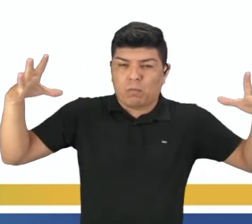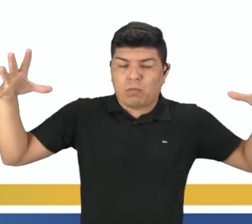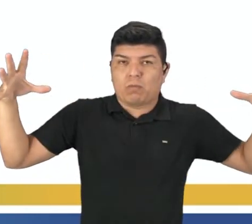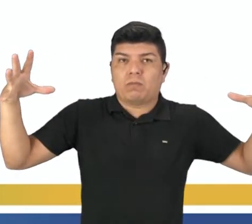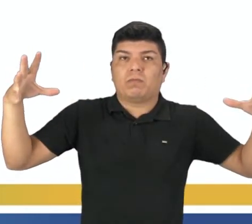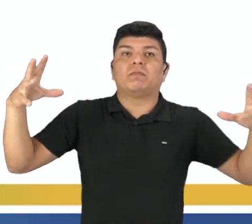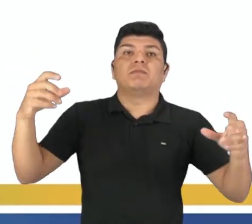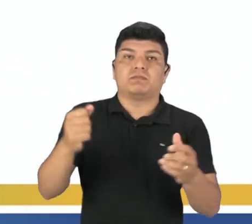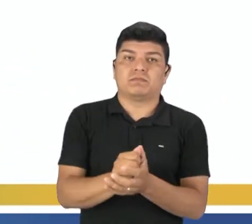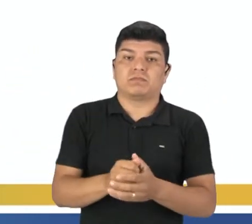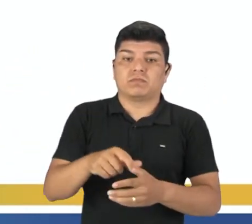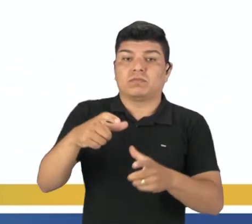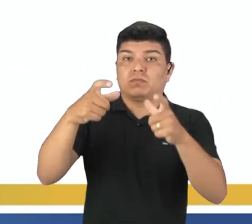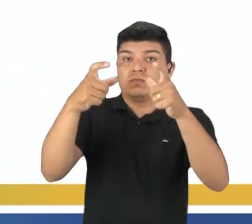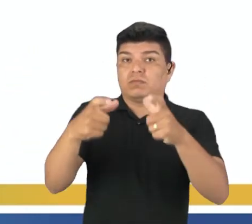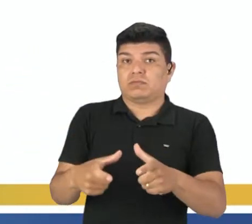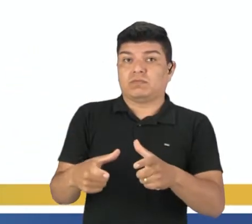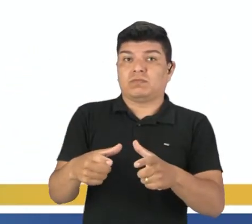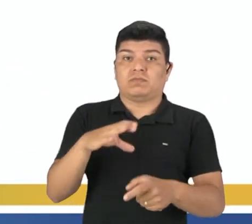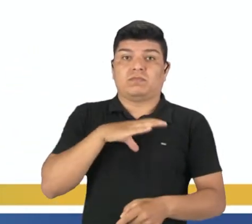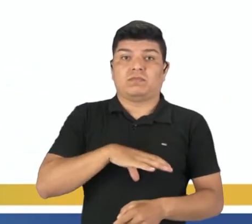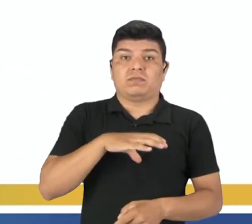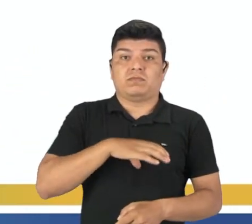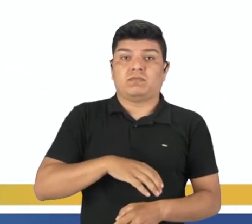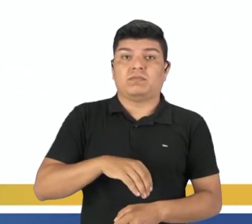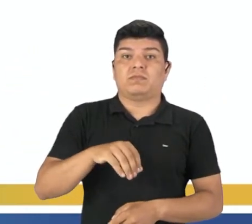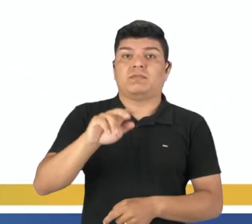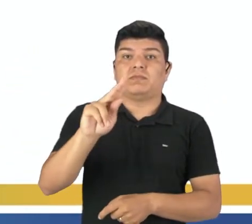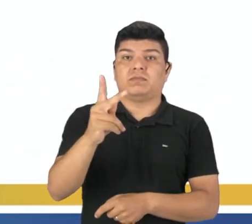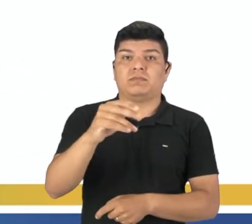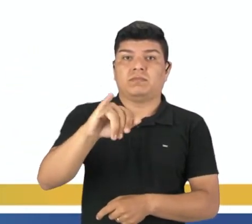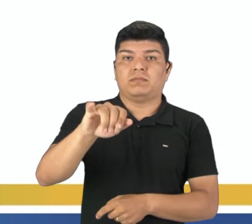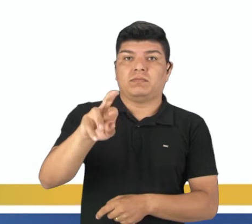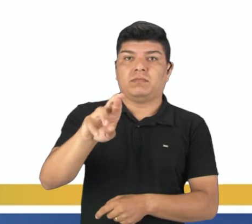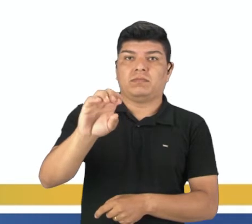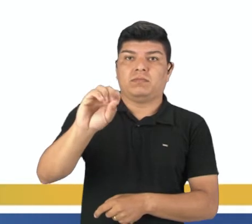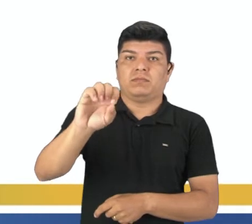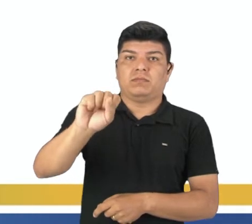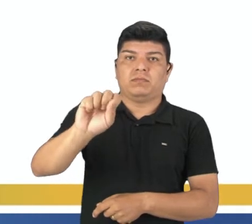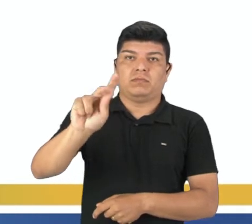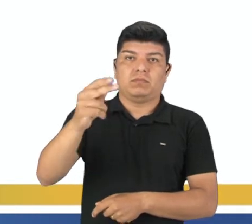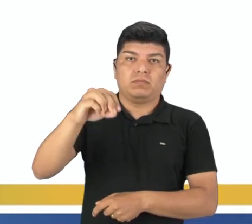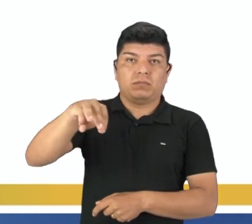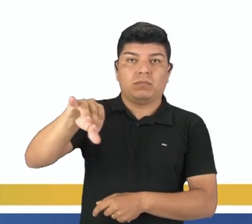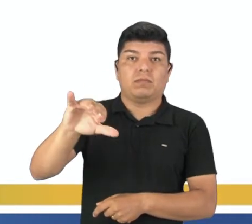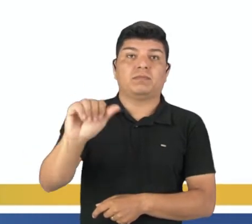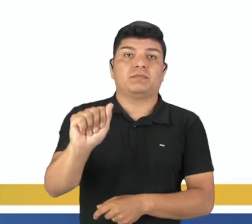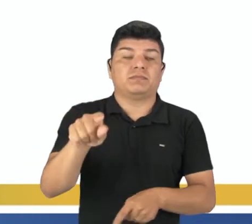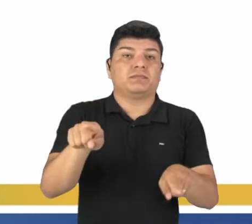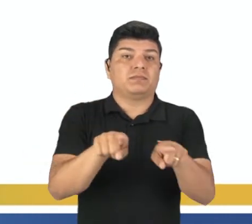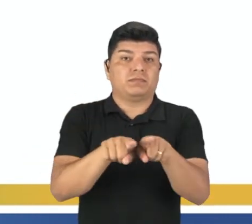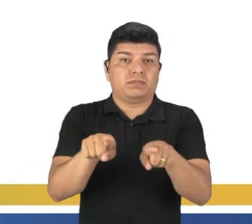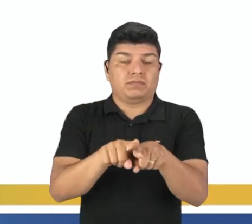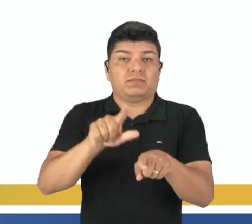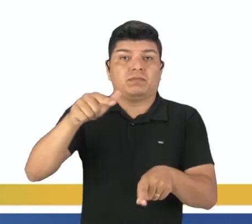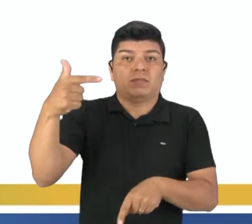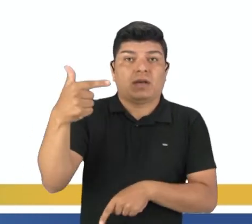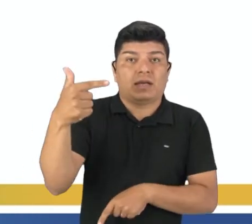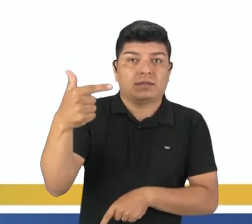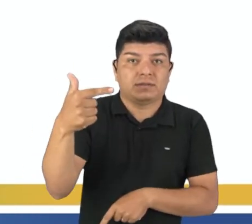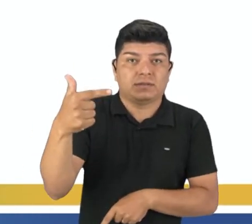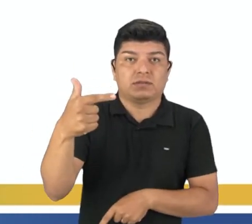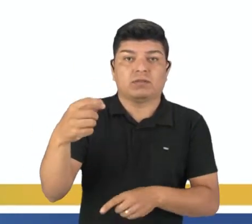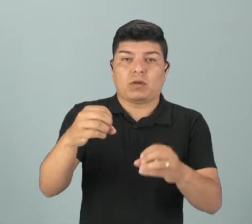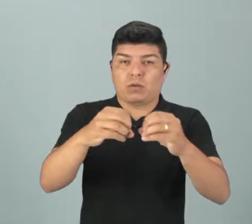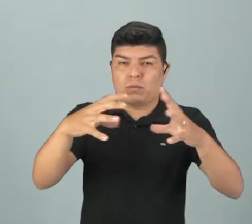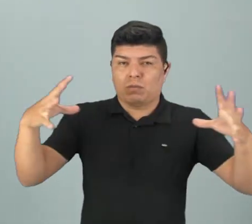história contra um alvo, que foi a cidade de Hiroshima. Além do bombardeio na cidade de Hiroshima, a gente também vai ter o lançamento da